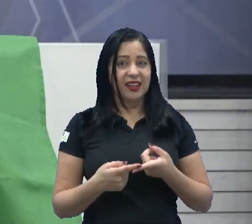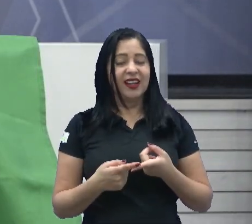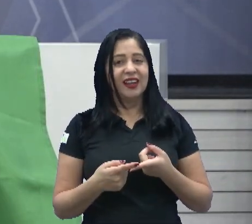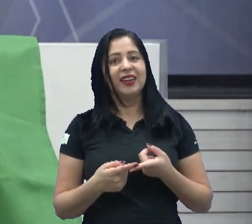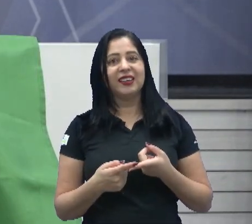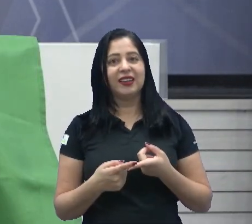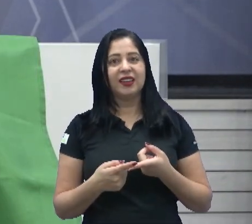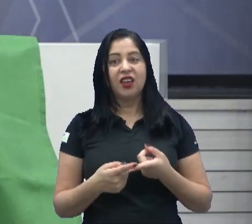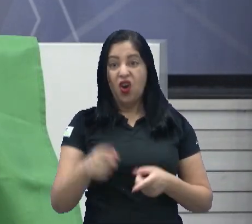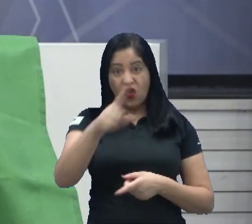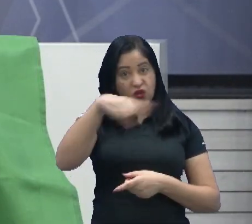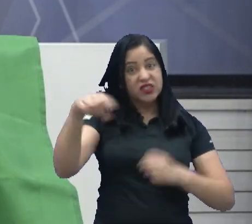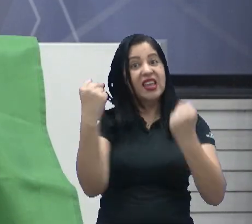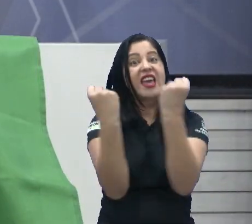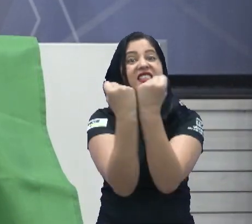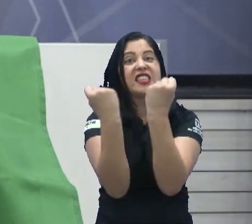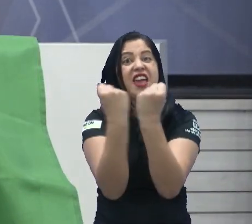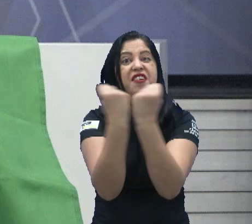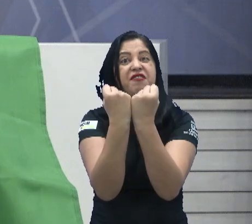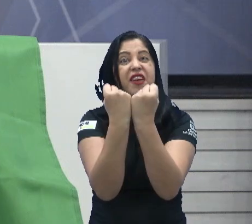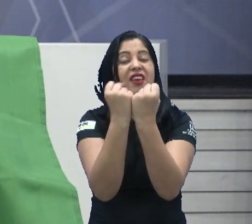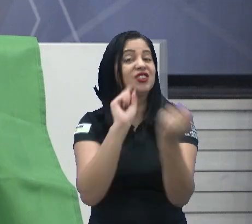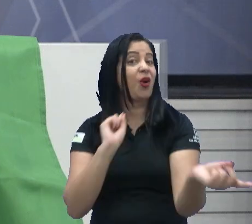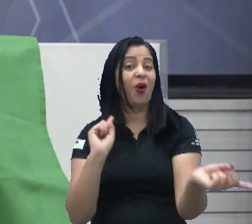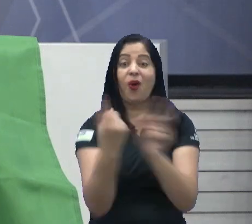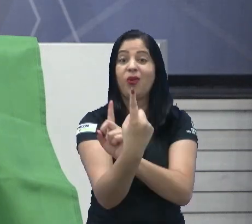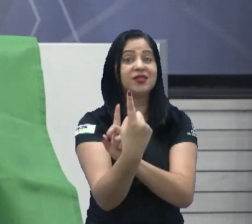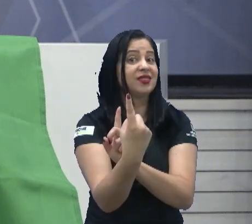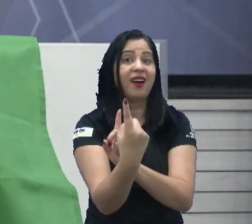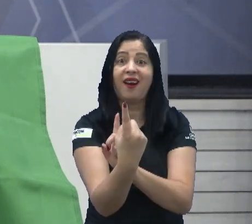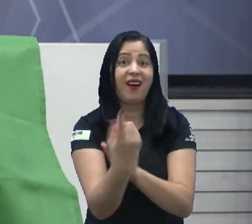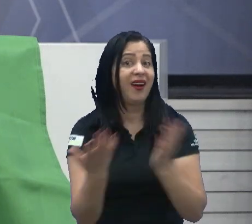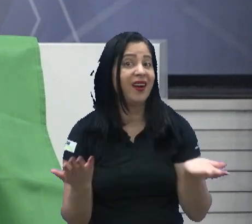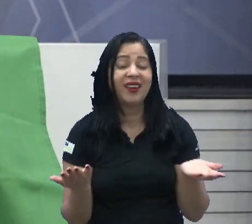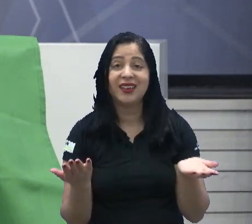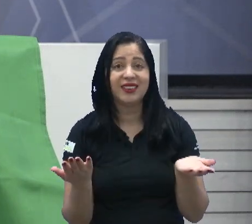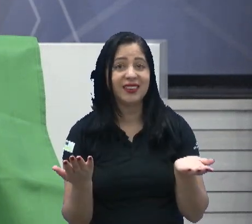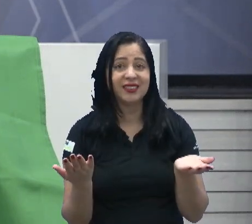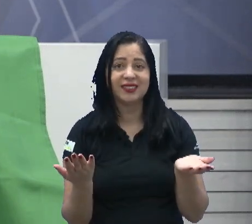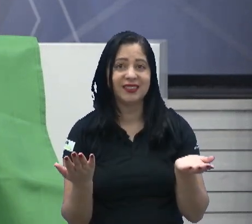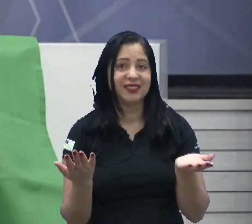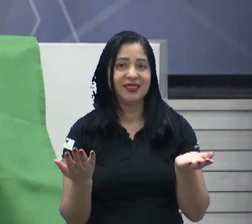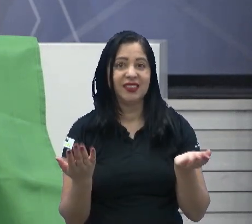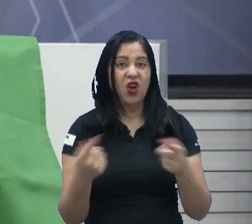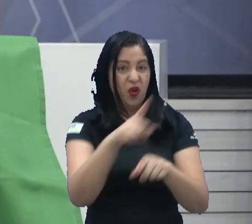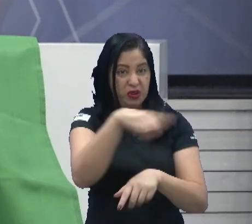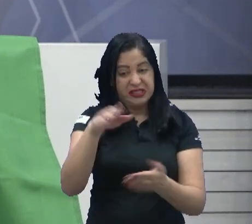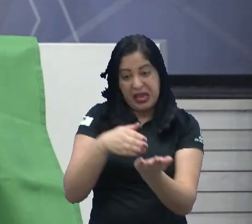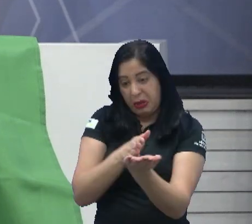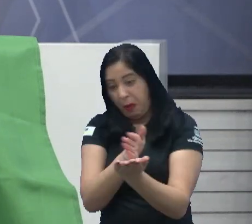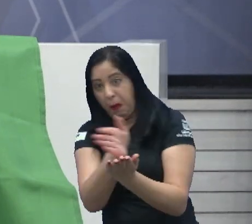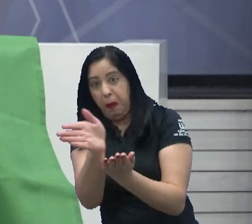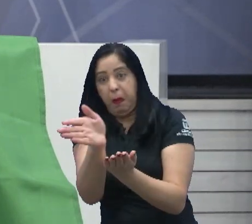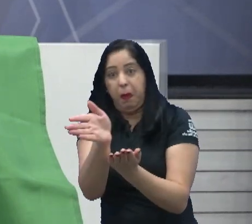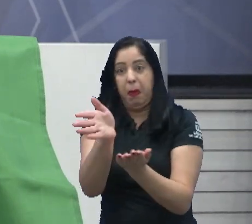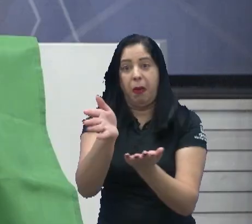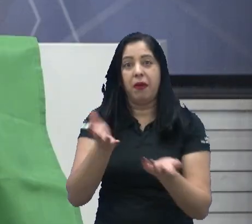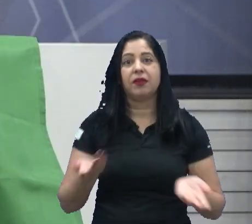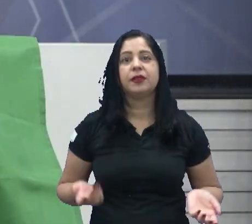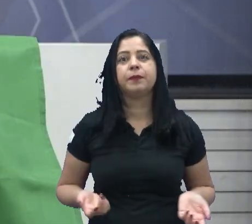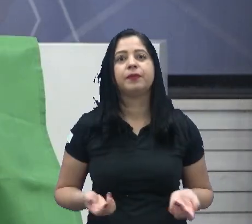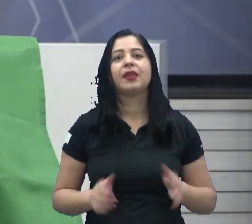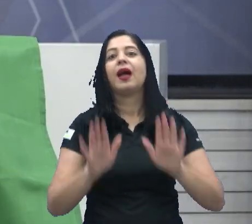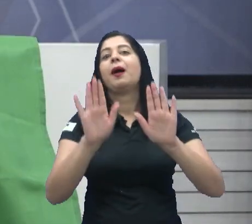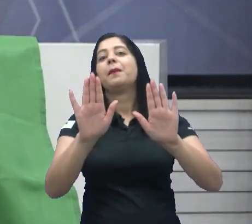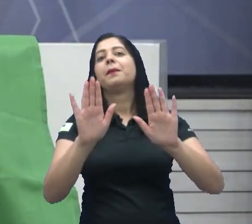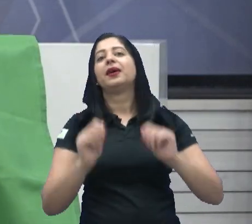eles defendem mesmo, não tem nada de Deus, pátria, família, a não ser que é bem desviado isso. Mas eu queria